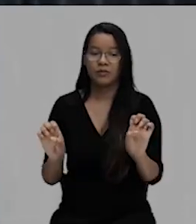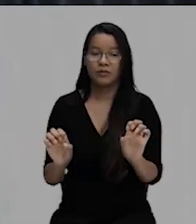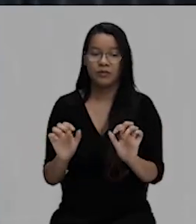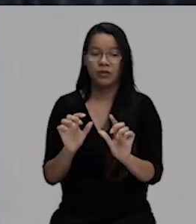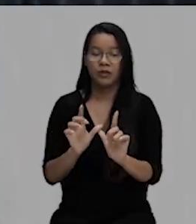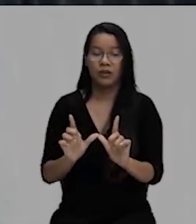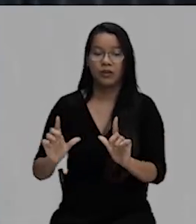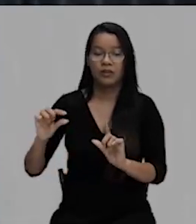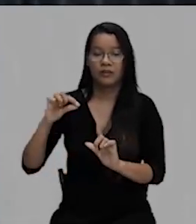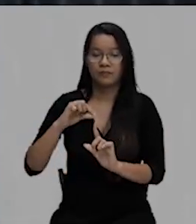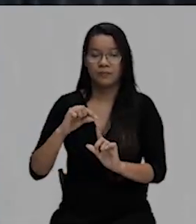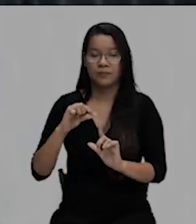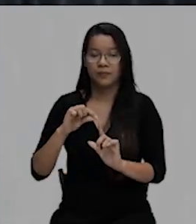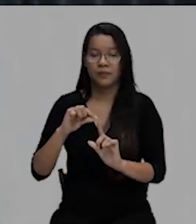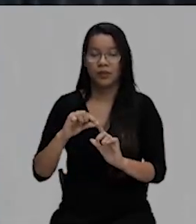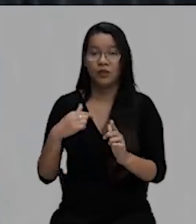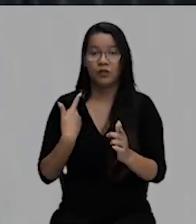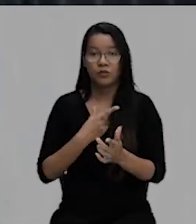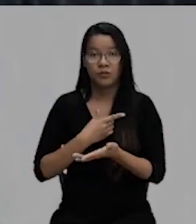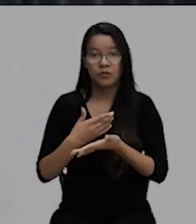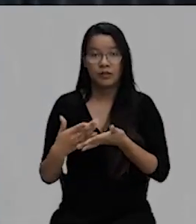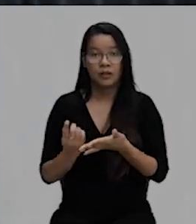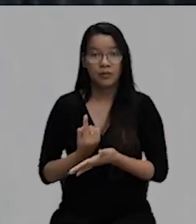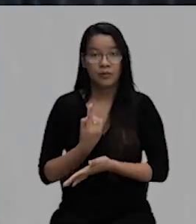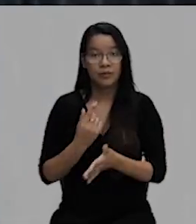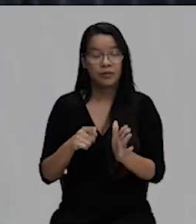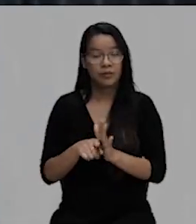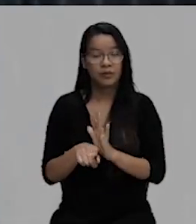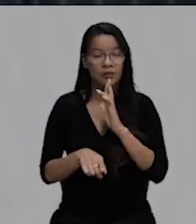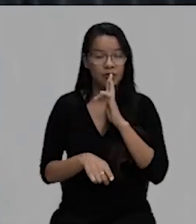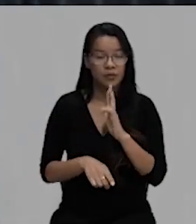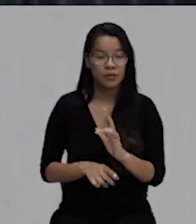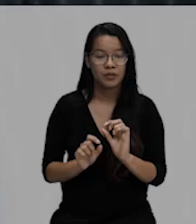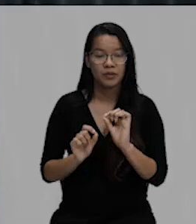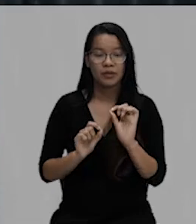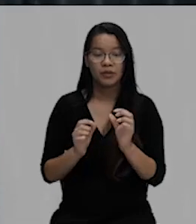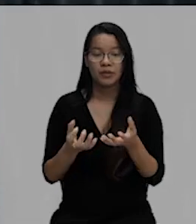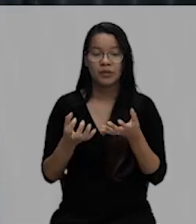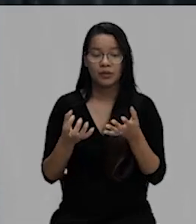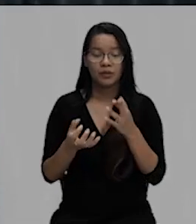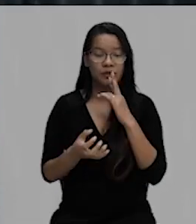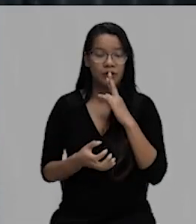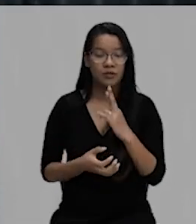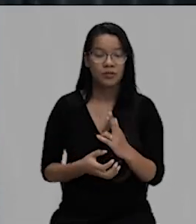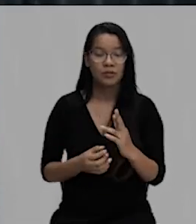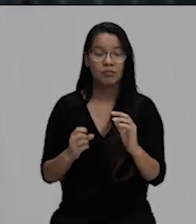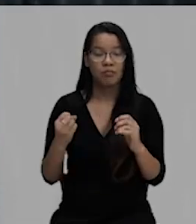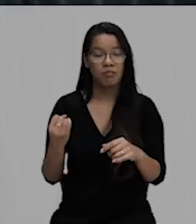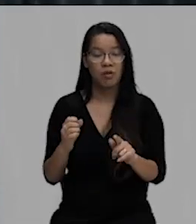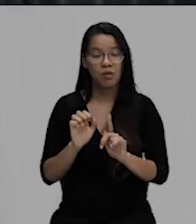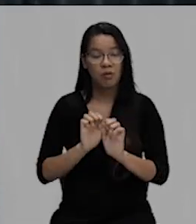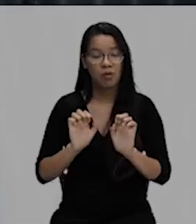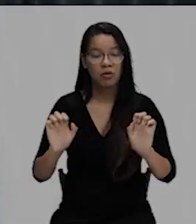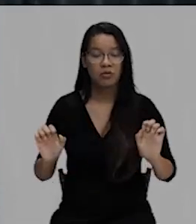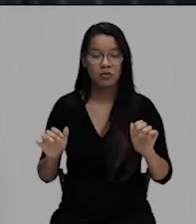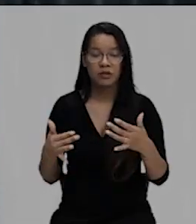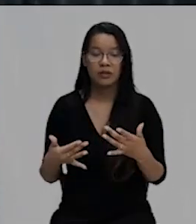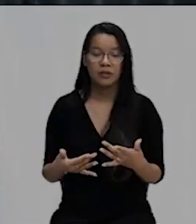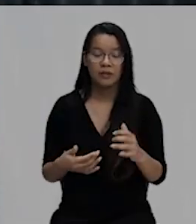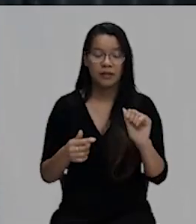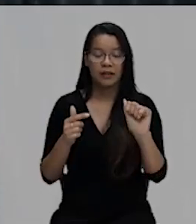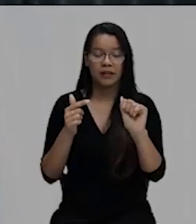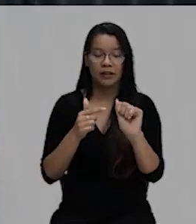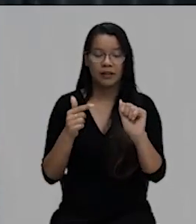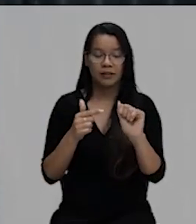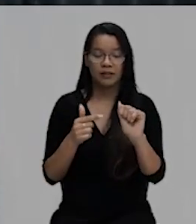para a primeira questão. A primeira questão consiste em resolver algumas equações. No caso aqui da letra A,